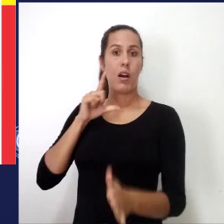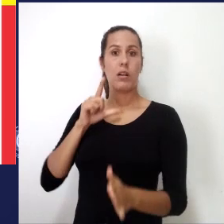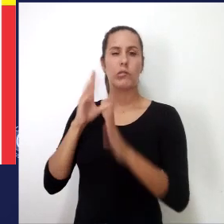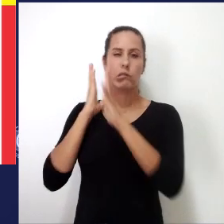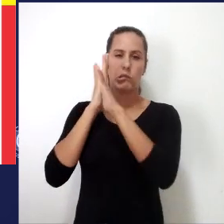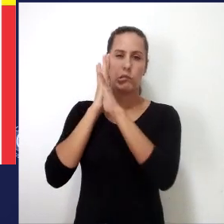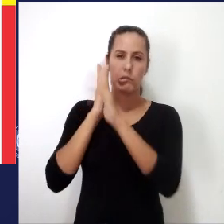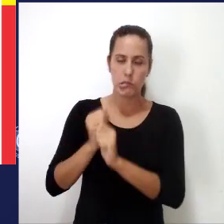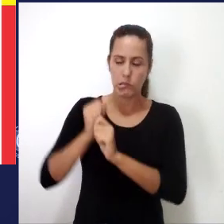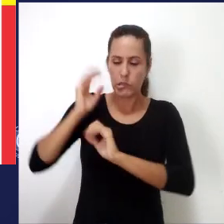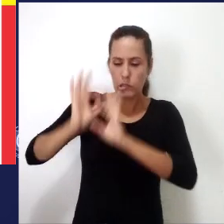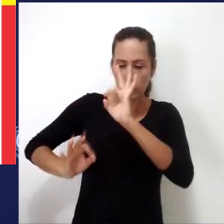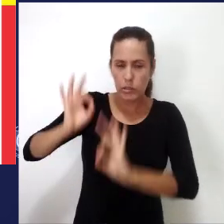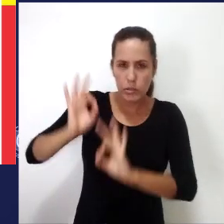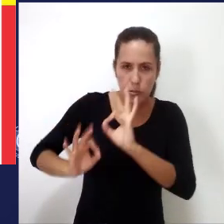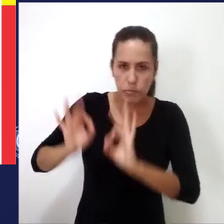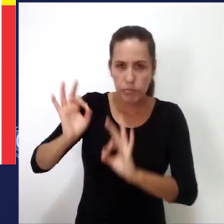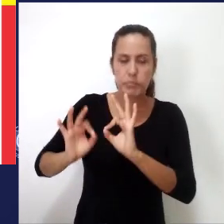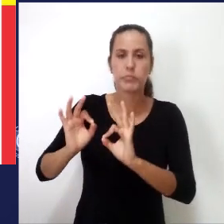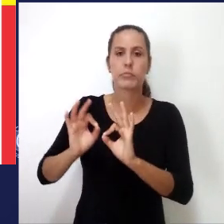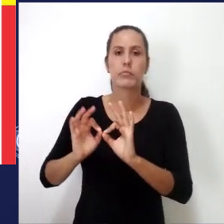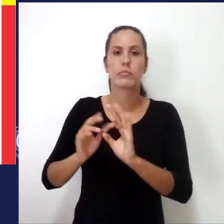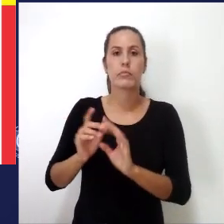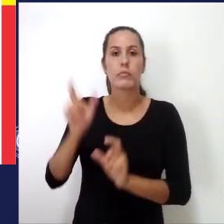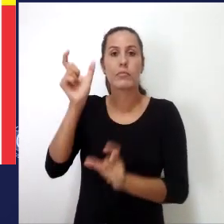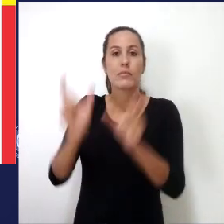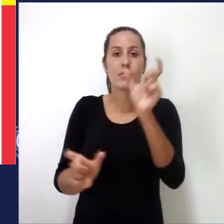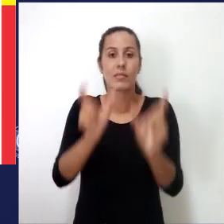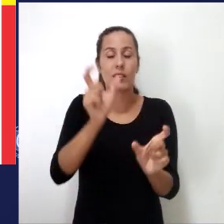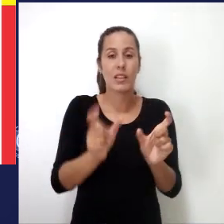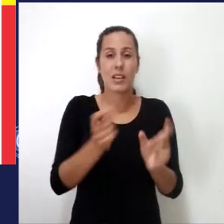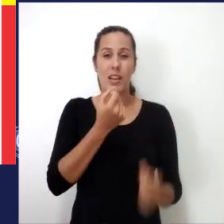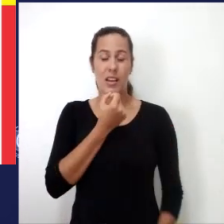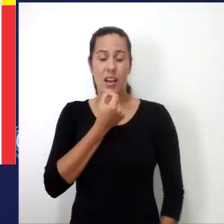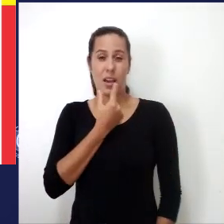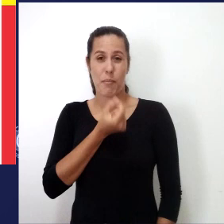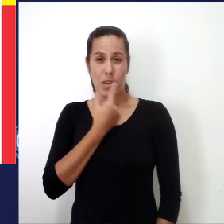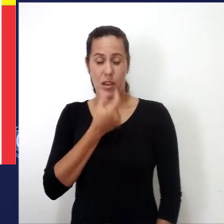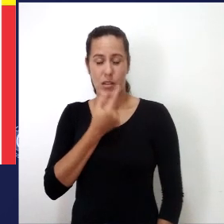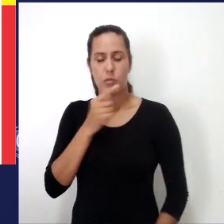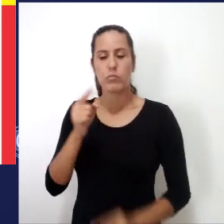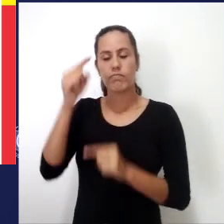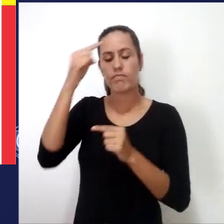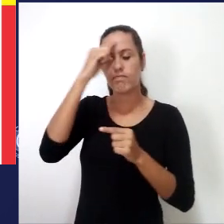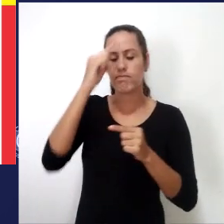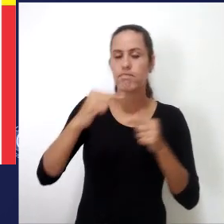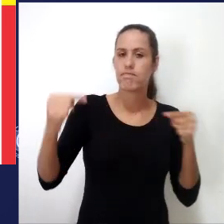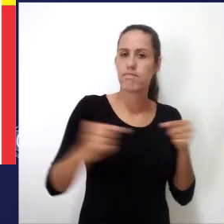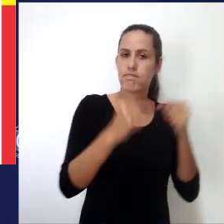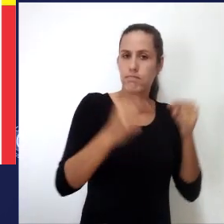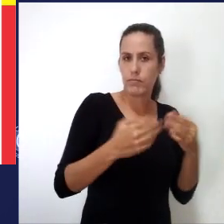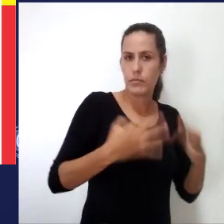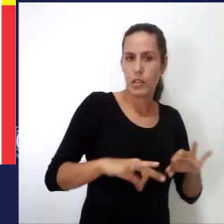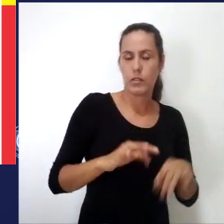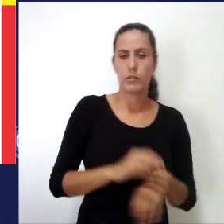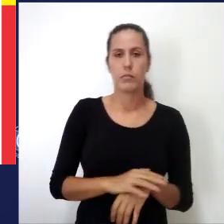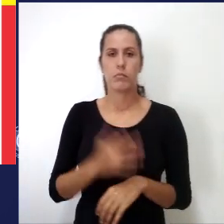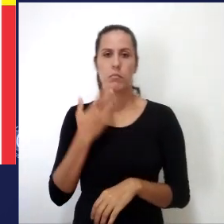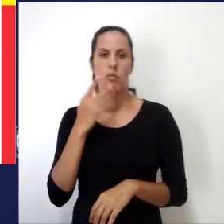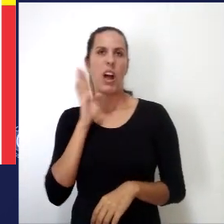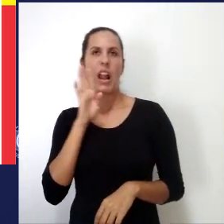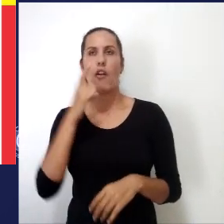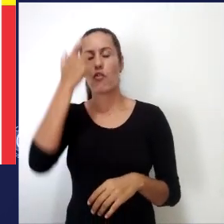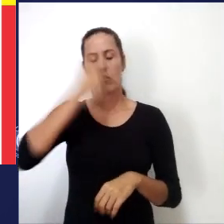é fracionado. É tudo calculado. Existe uma dosagem para cada droga.